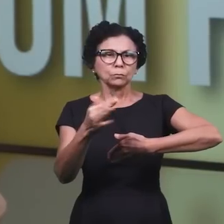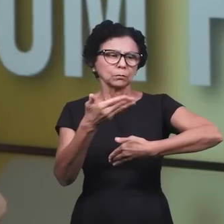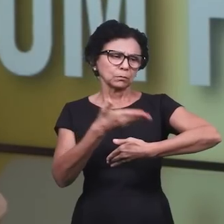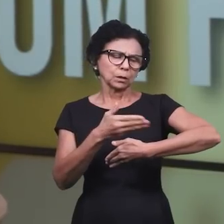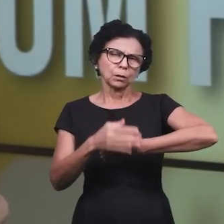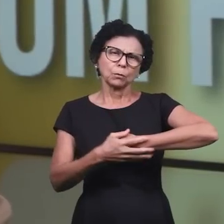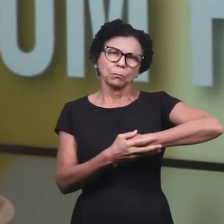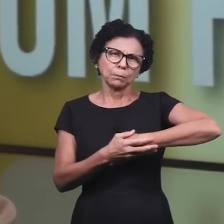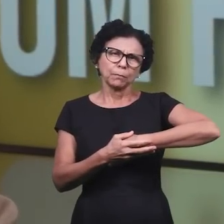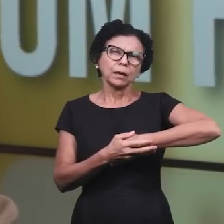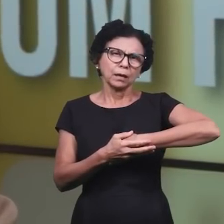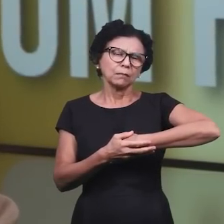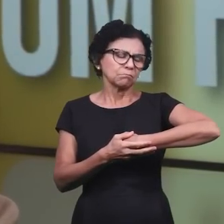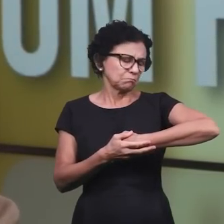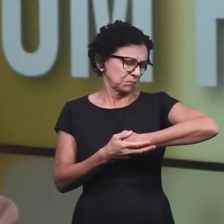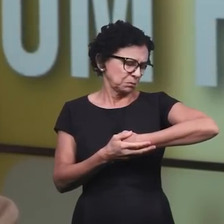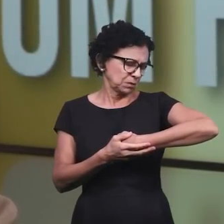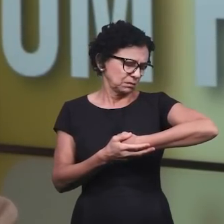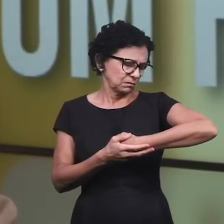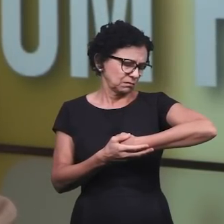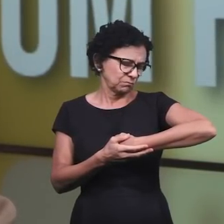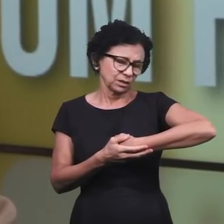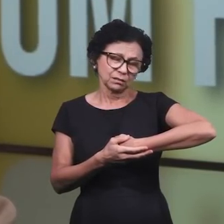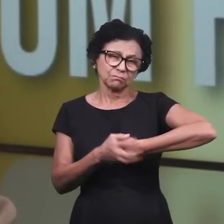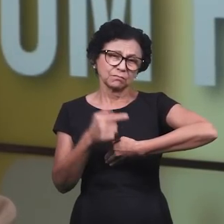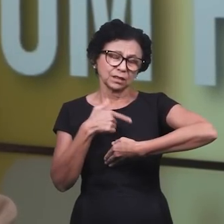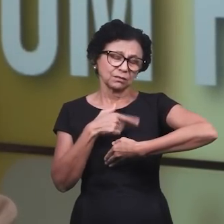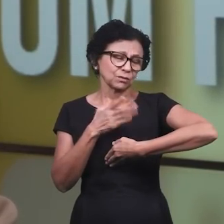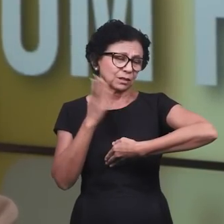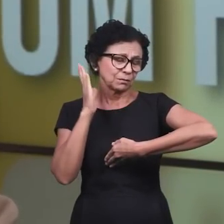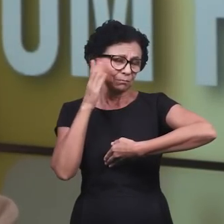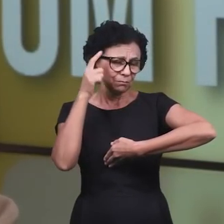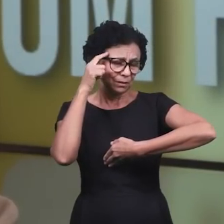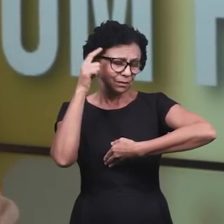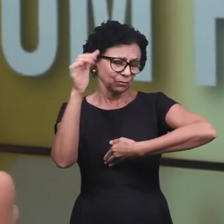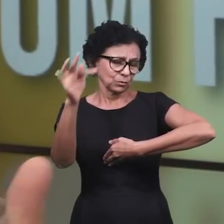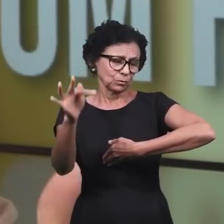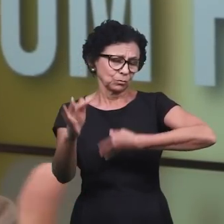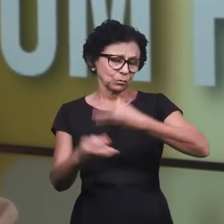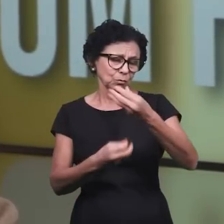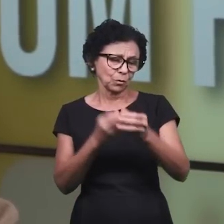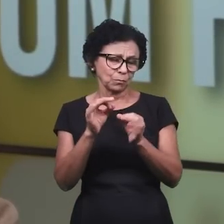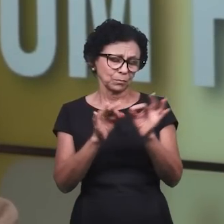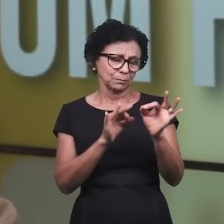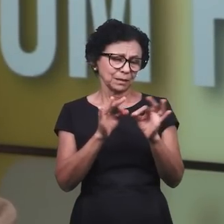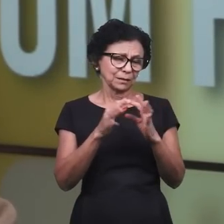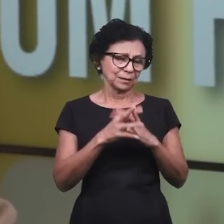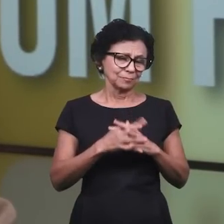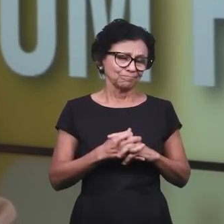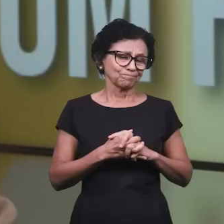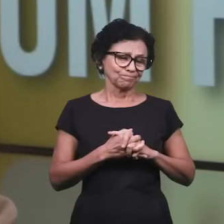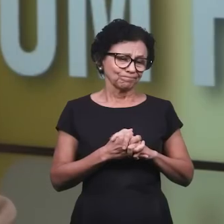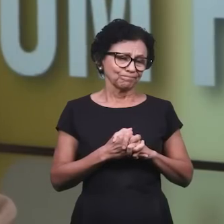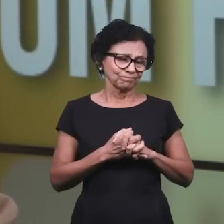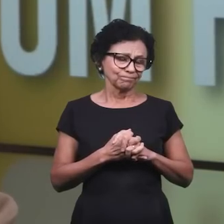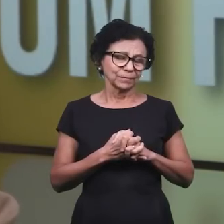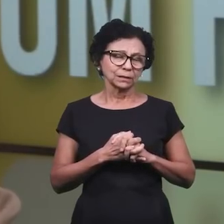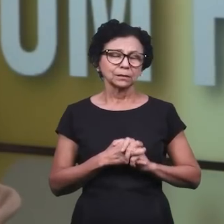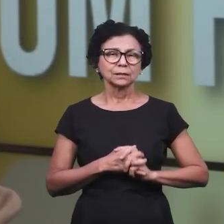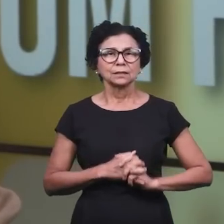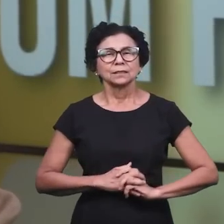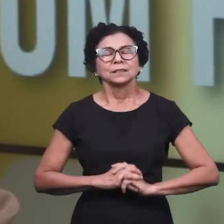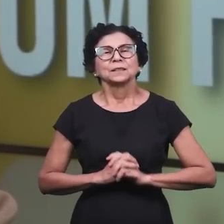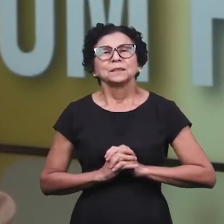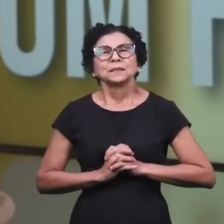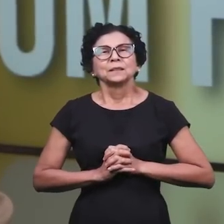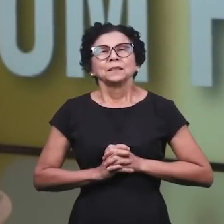uma criança, mas eu tenho que preparar já ele para um alvo, Verdade. não é? Aí, quando a gente leva